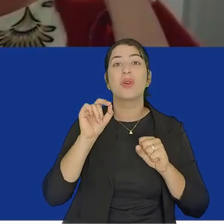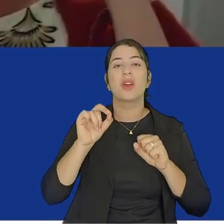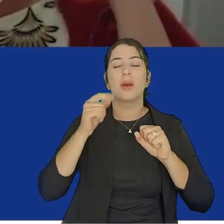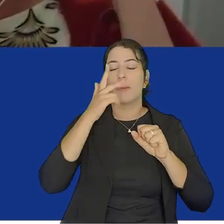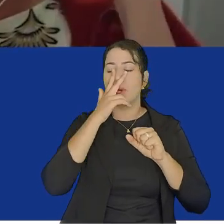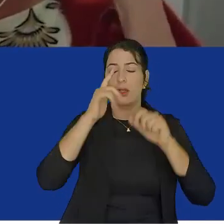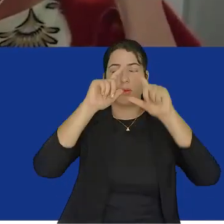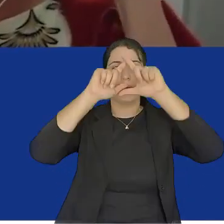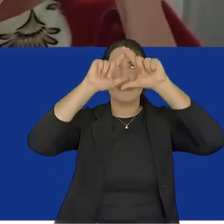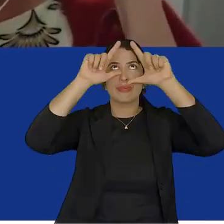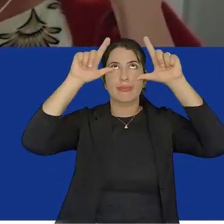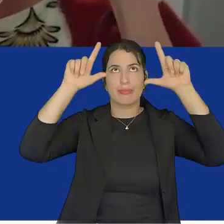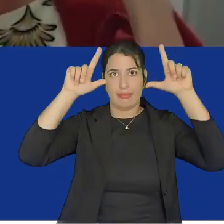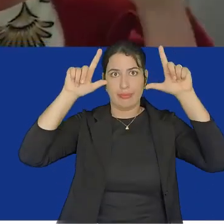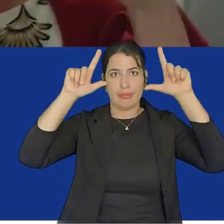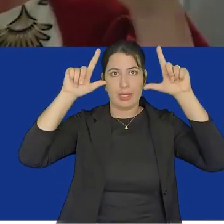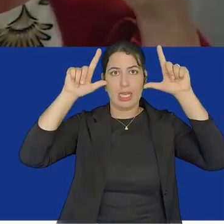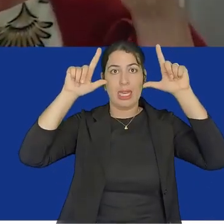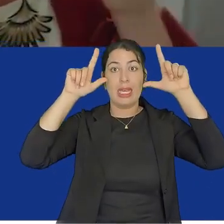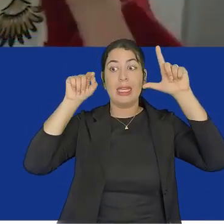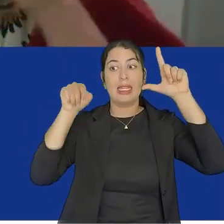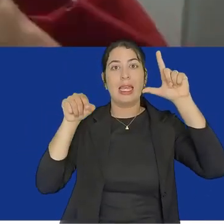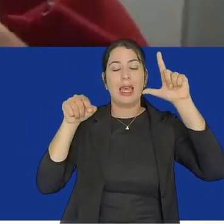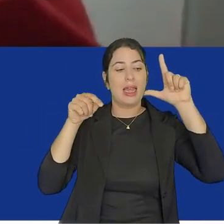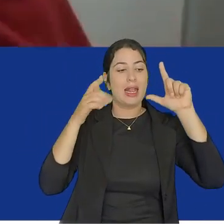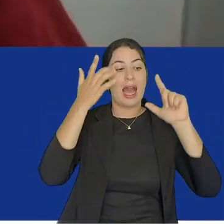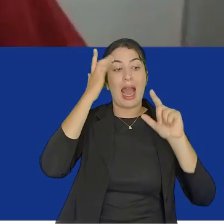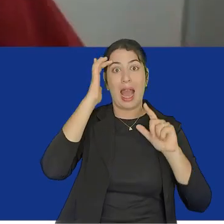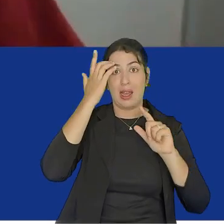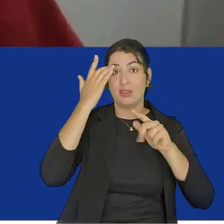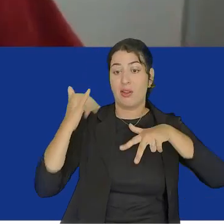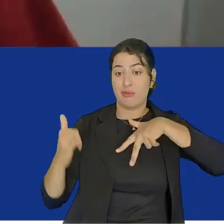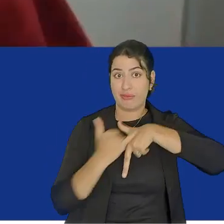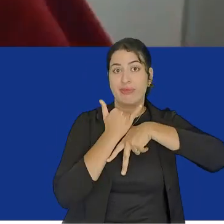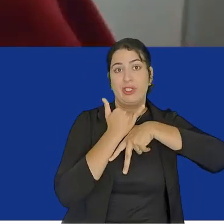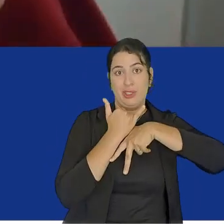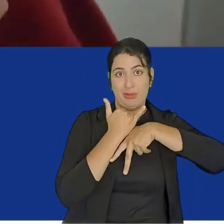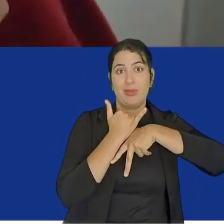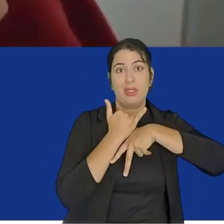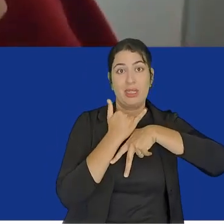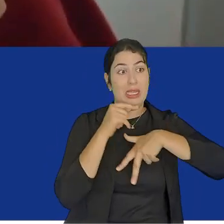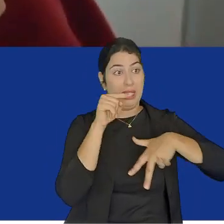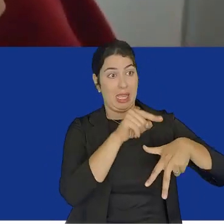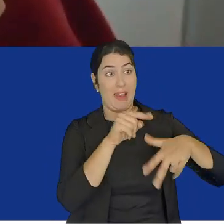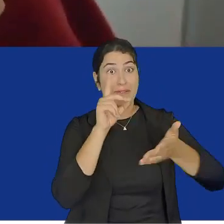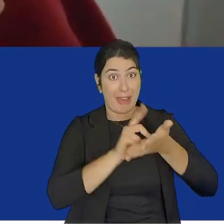desse processo alienada, achando que ela foi vítima da vítima e que a vítima nem era vítima.